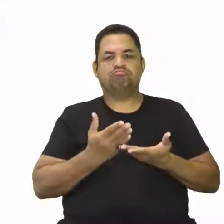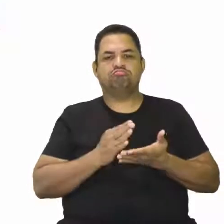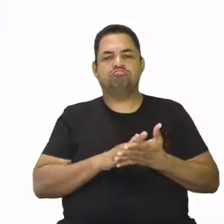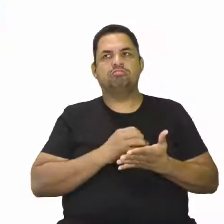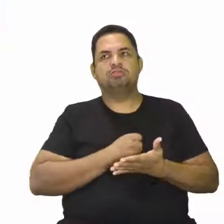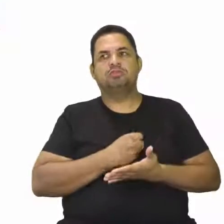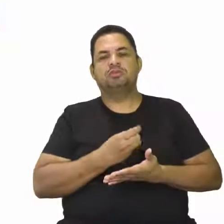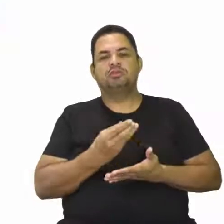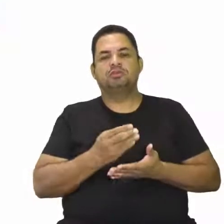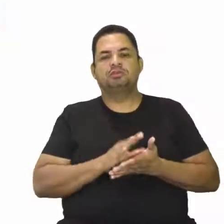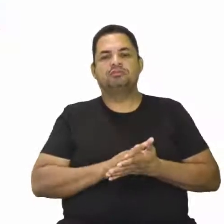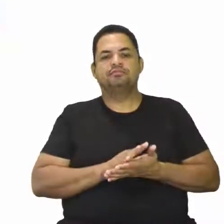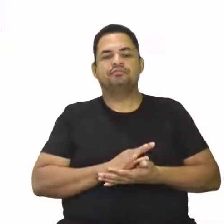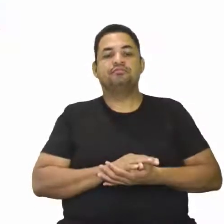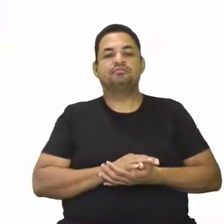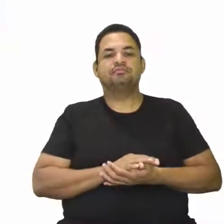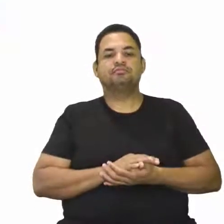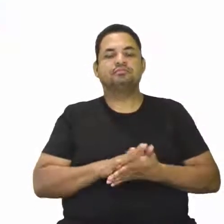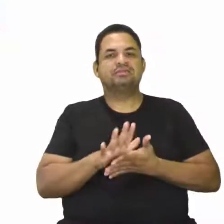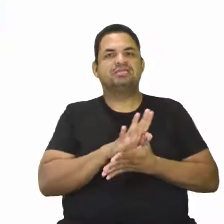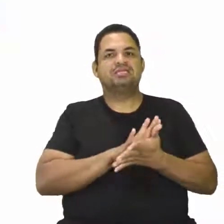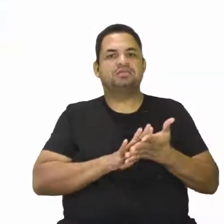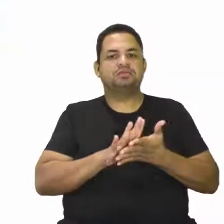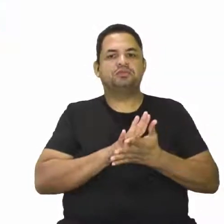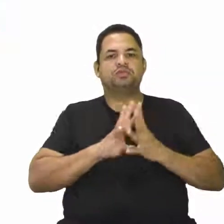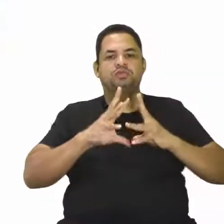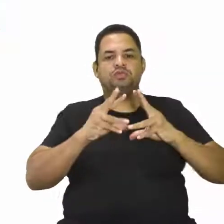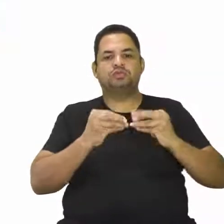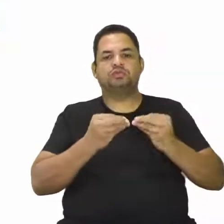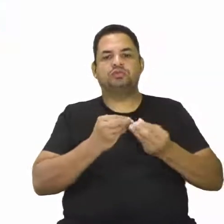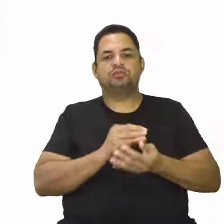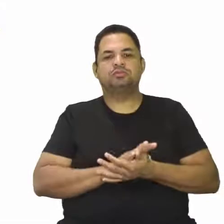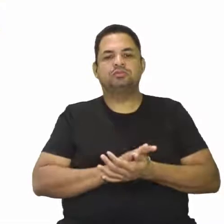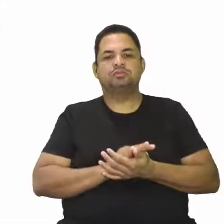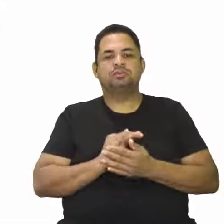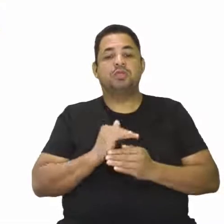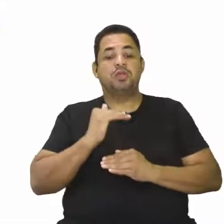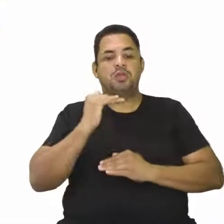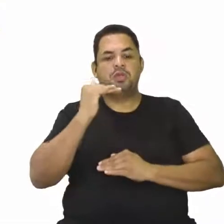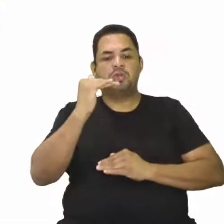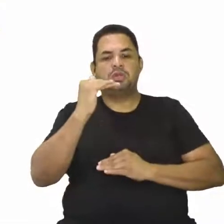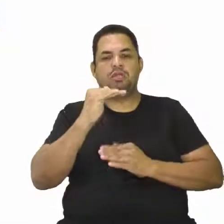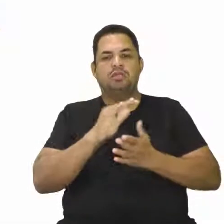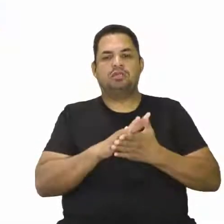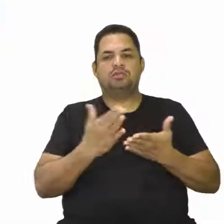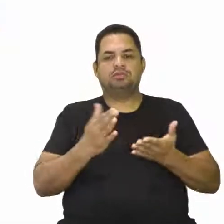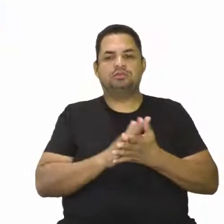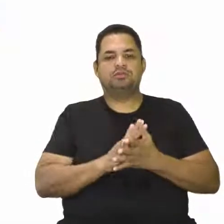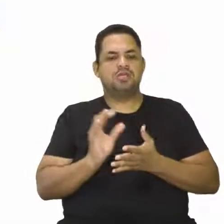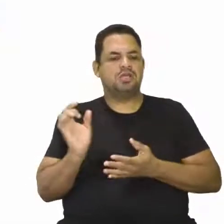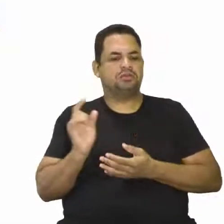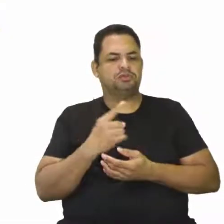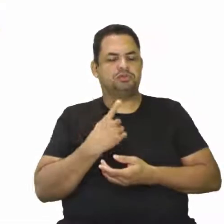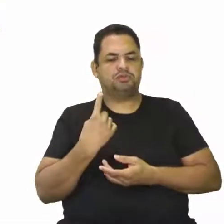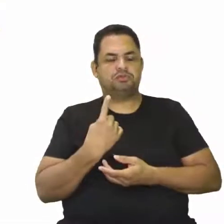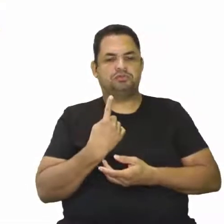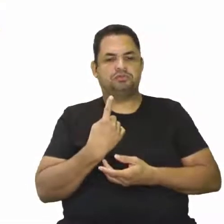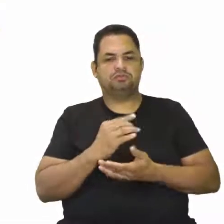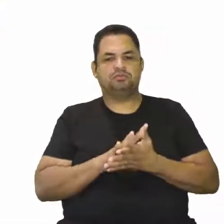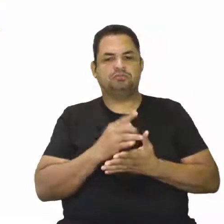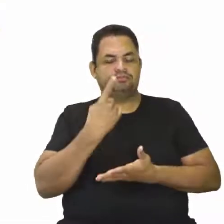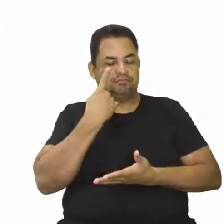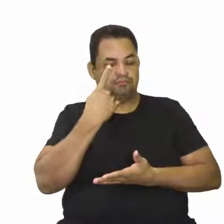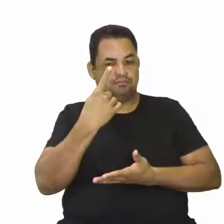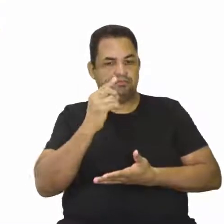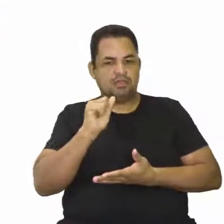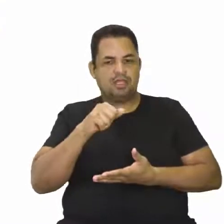é o tão, o nosso, né? Nada, todo, sobremaneira e apenas. Então, observem